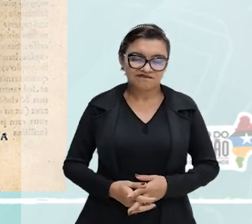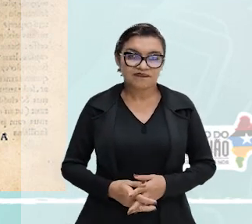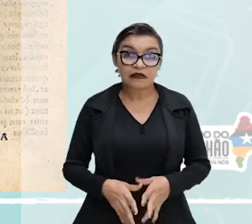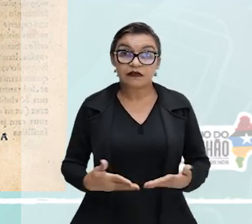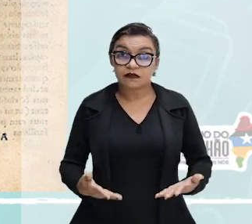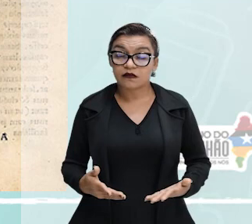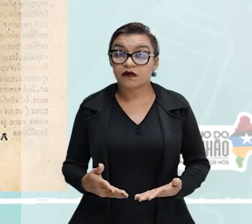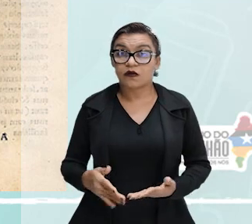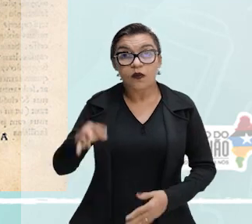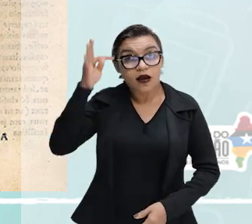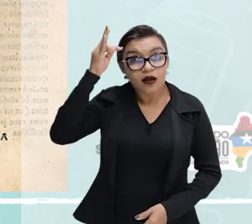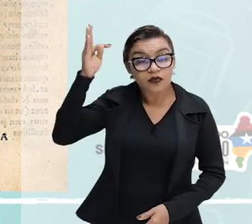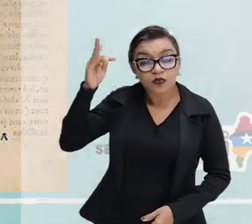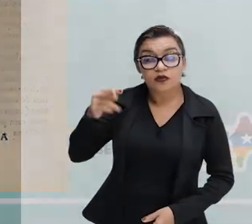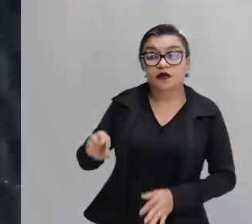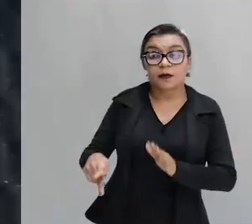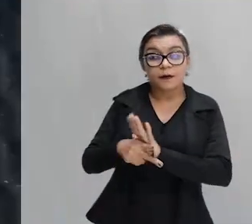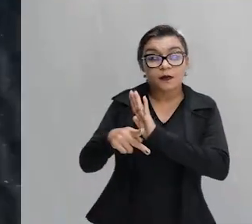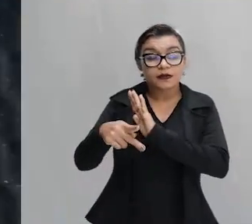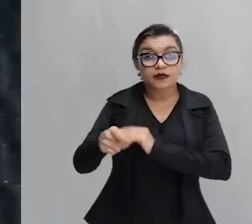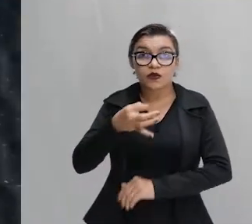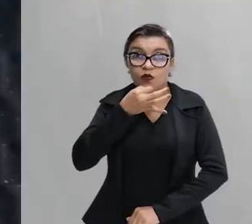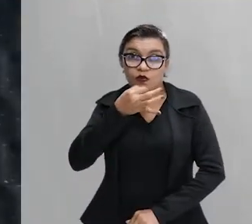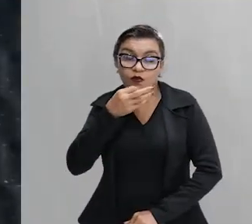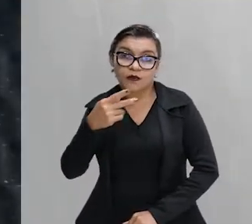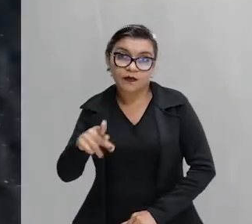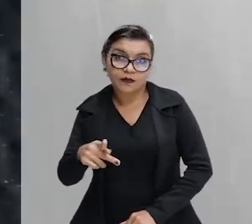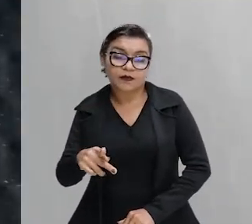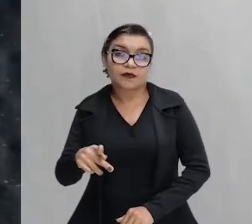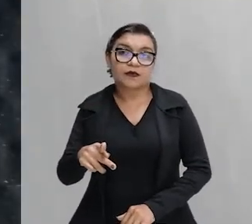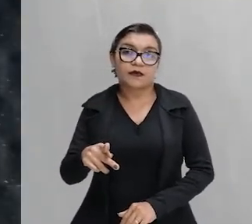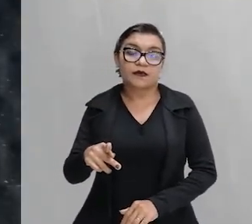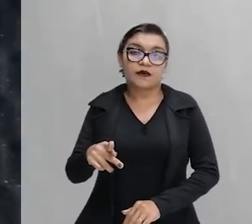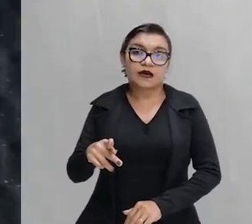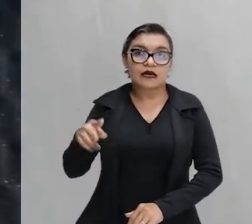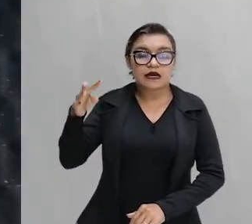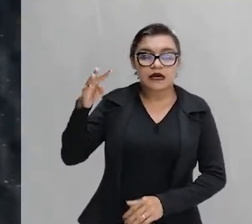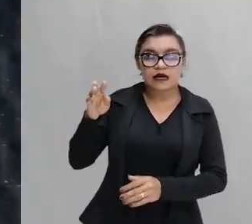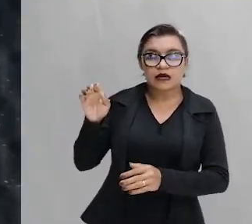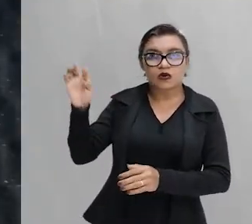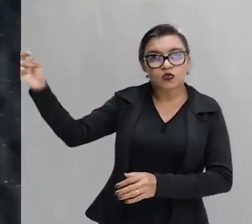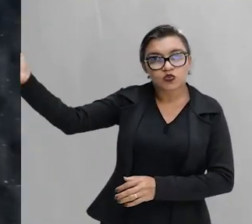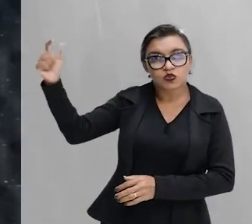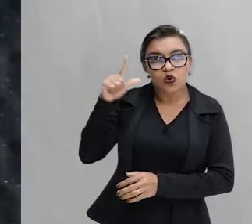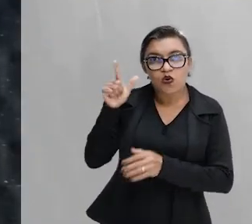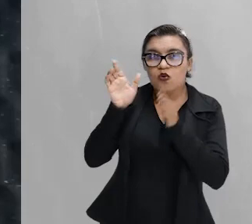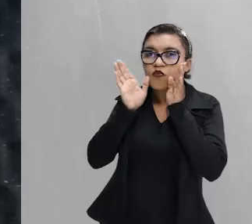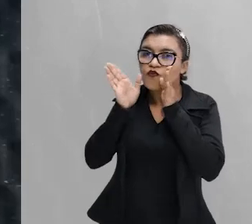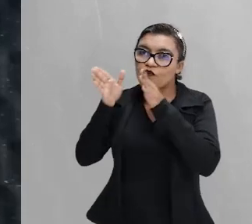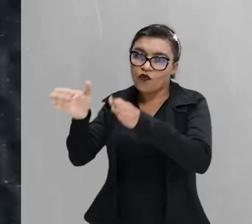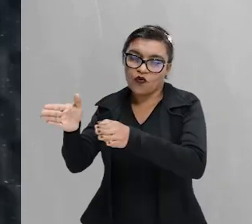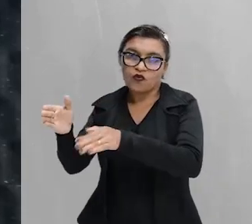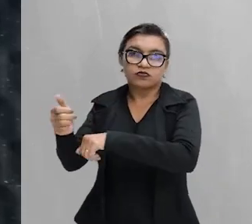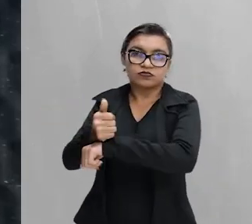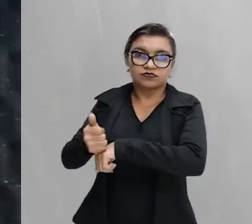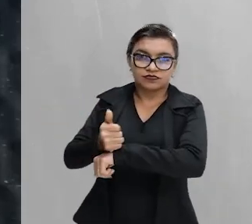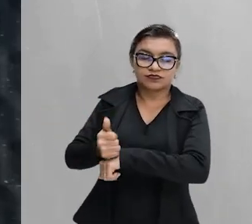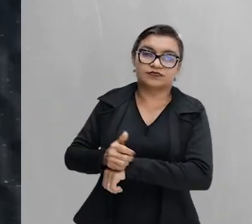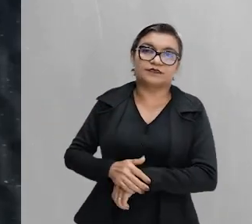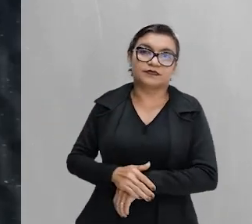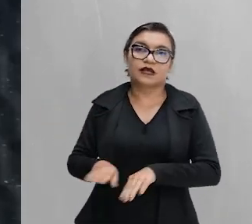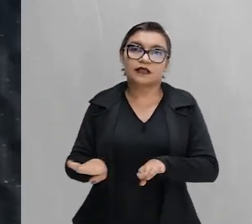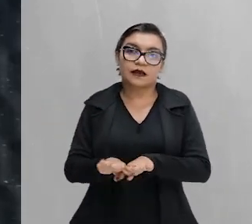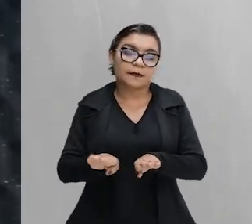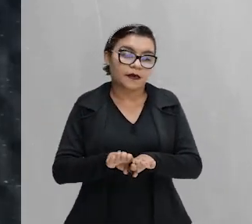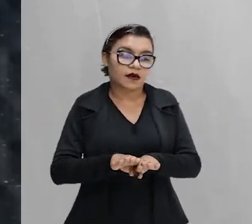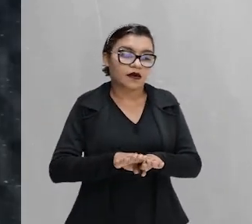que Copérnico defende, certo? Que é a teoria heliocêntrica, né? Tem um Sol no centro do universo, ou do nosso sistema solar, e os planetas